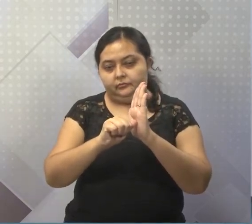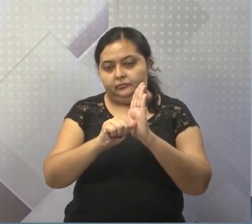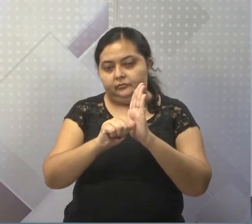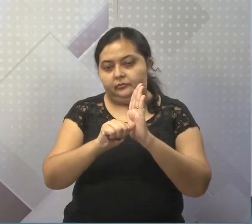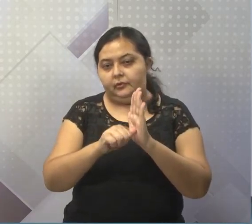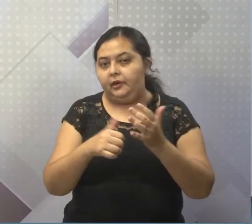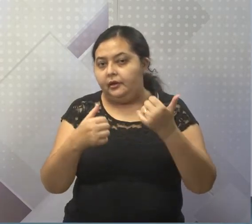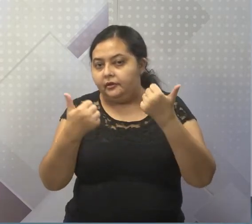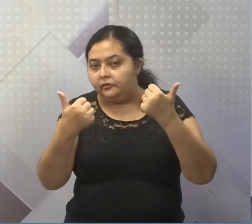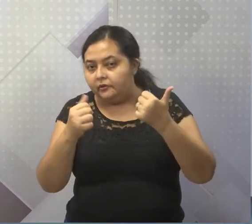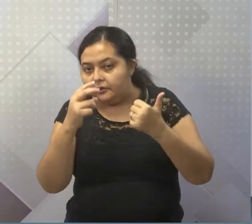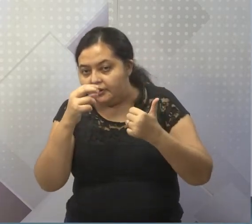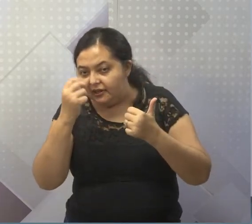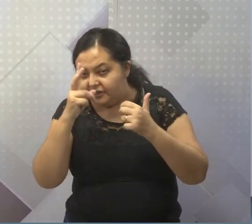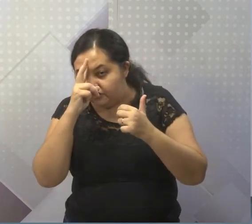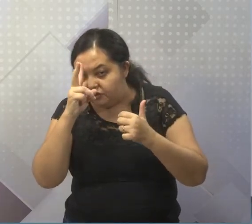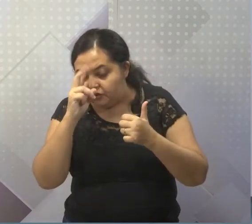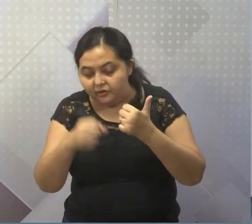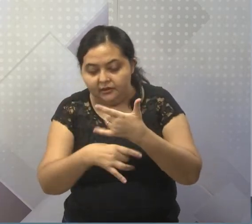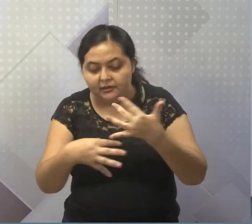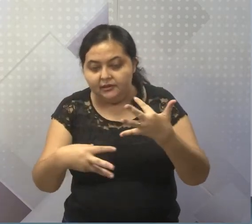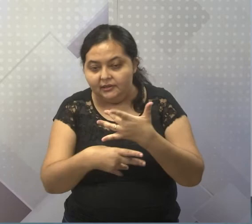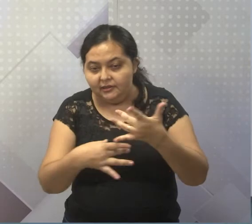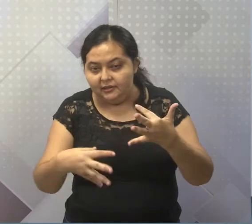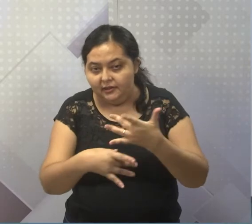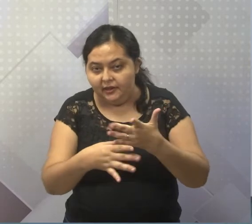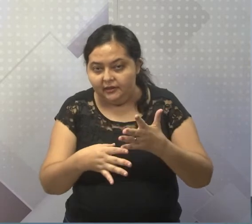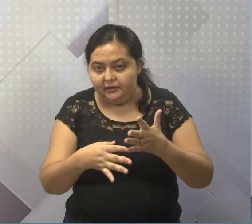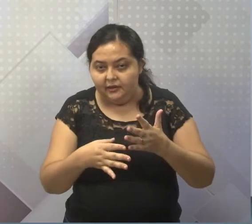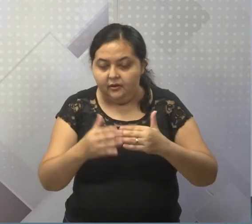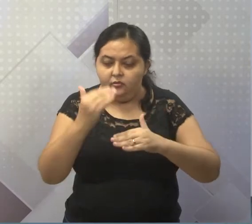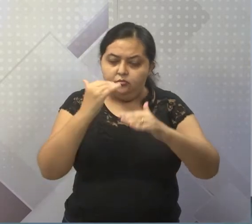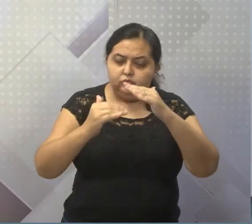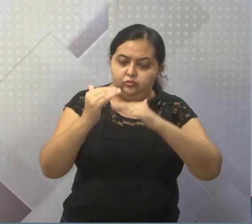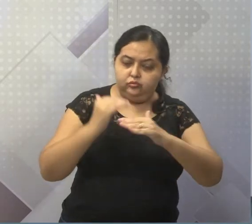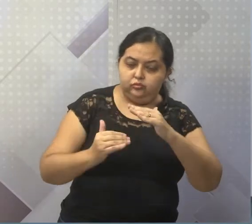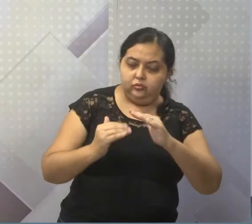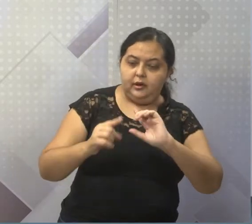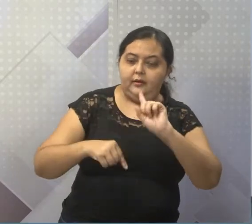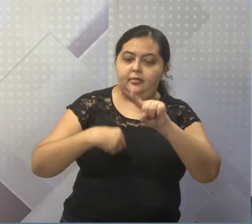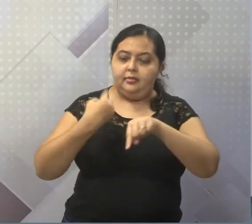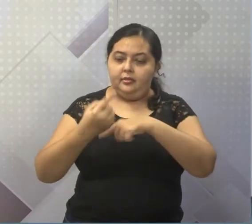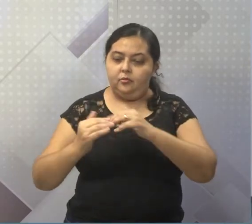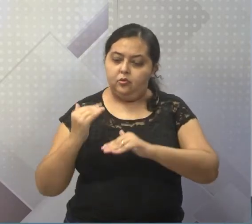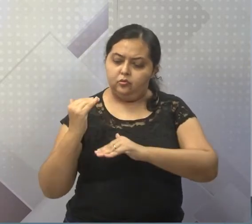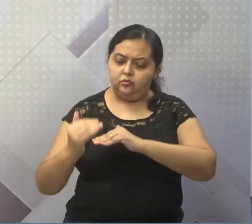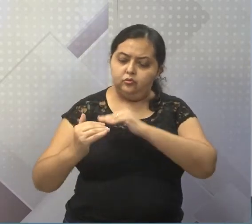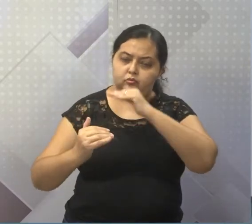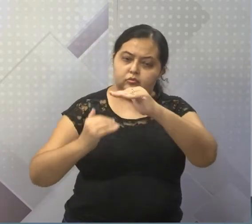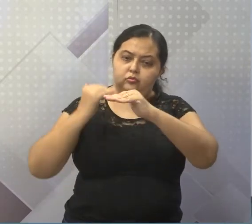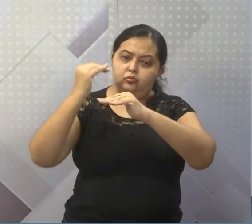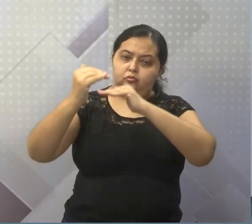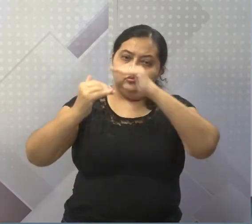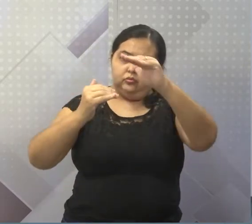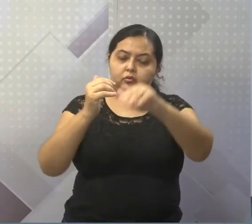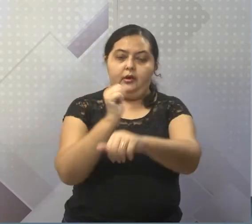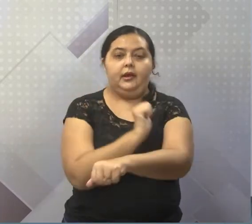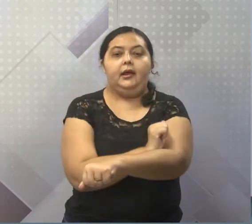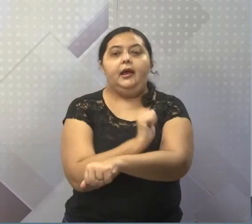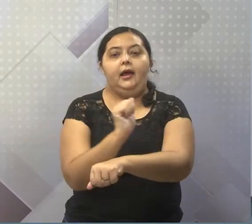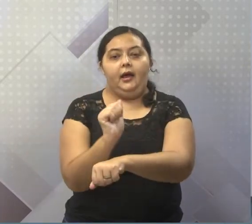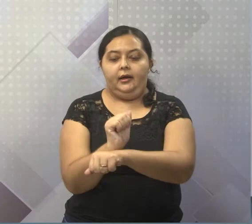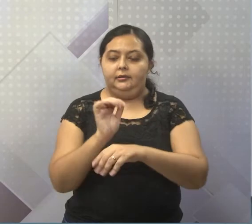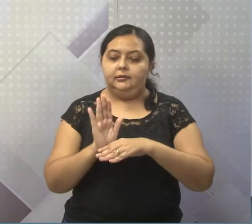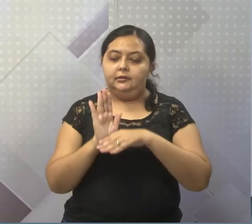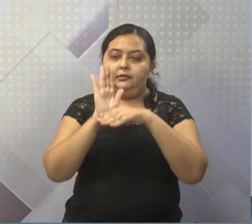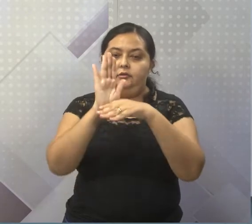história de Florença e que sucumbiu pela uma parte mas ela ressurgiu com a voz um trabalho da arte